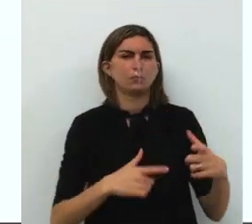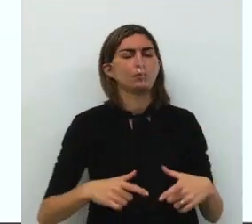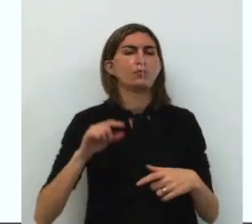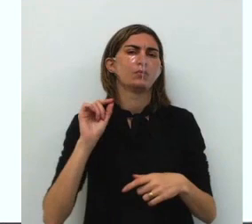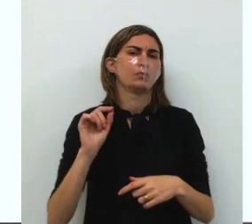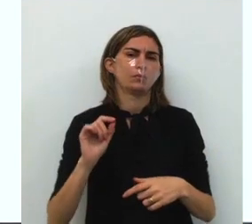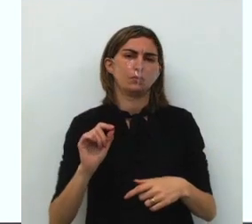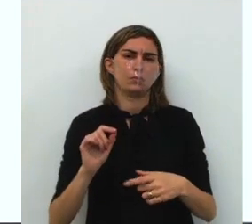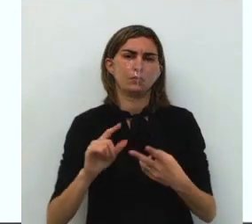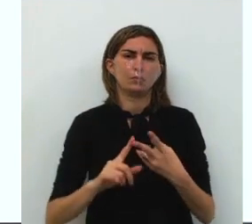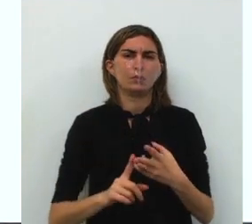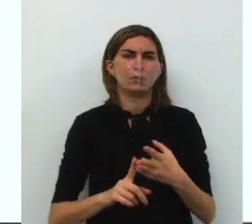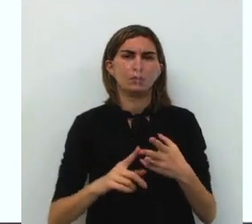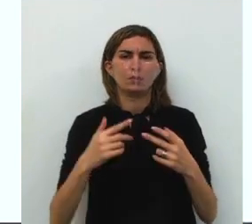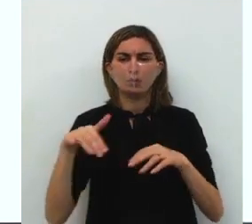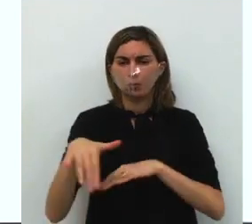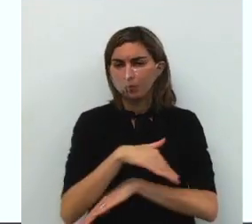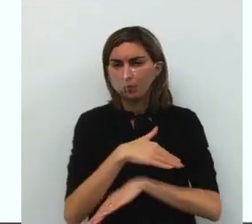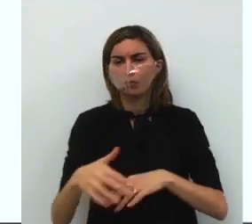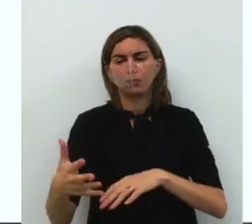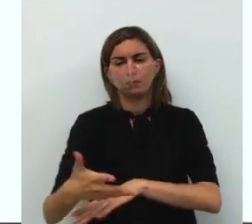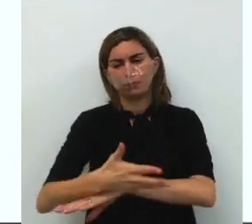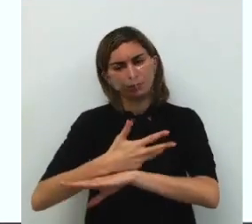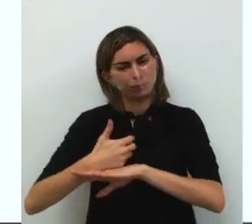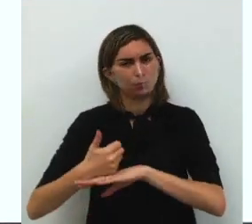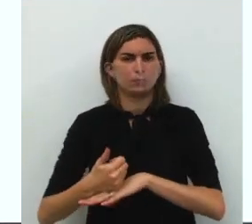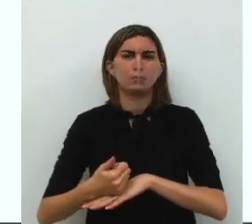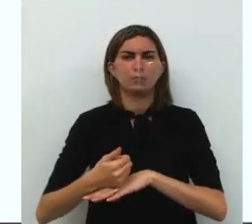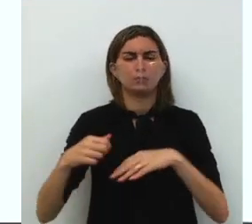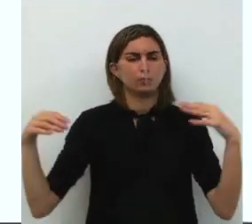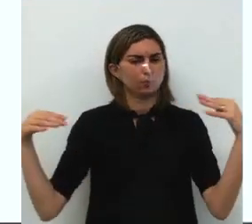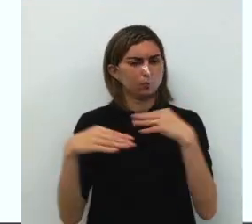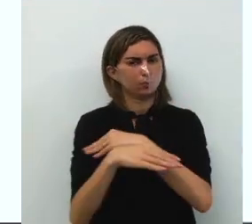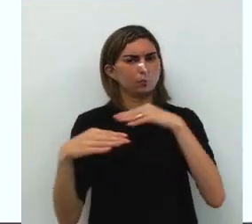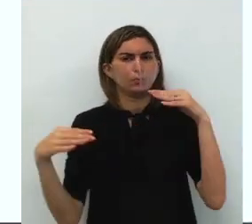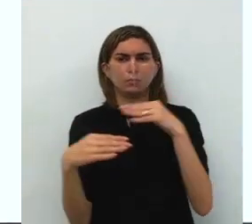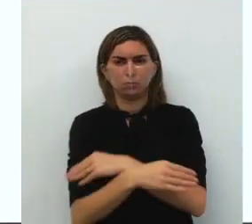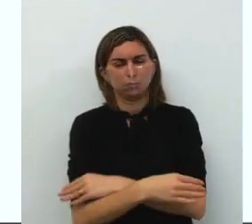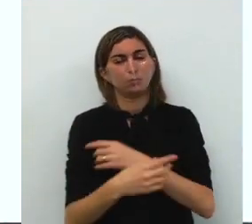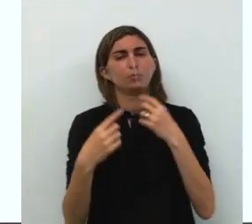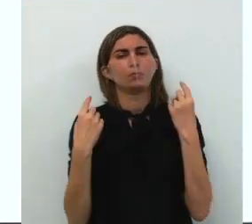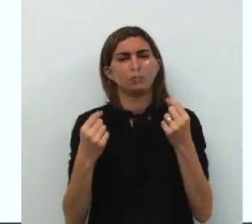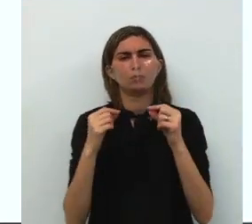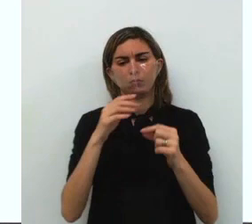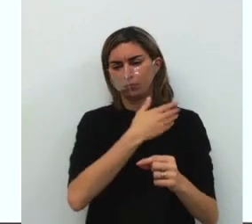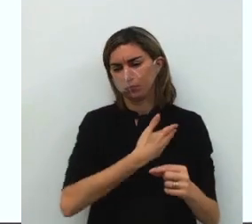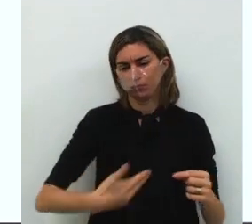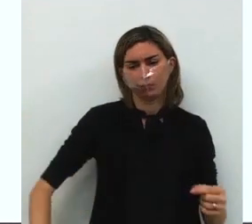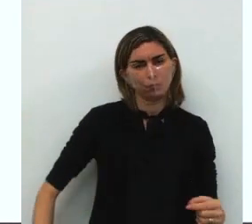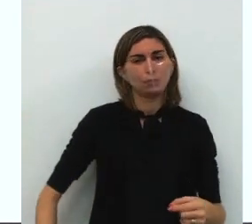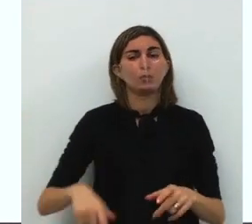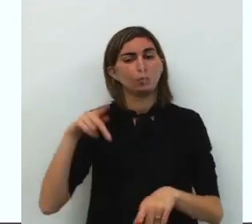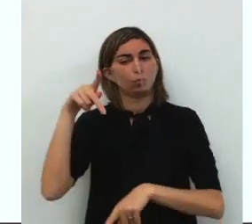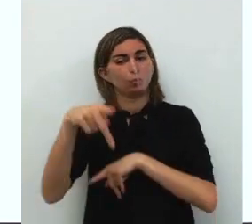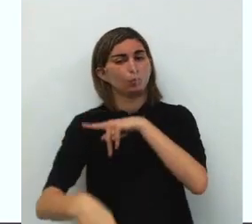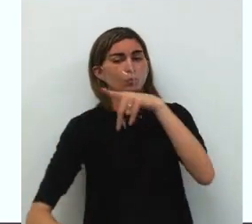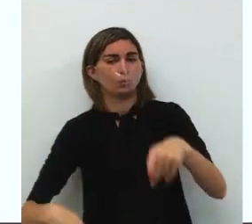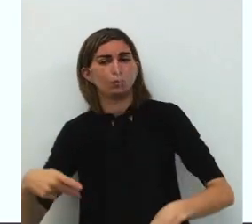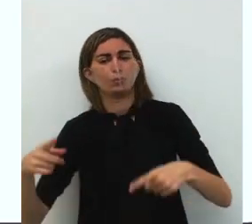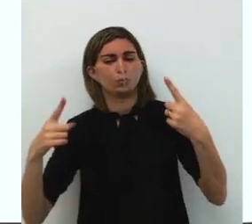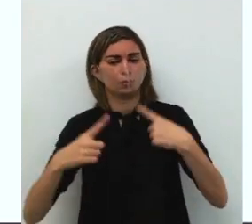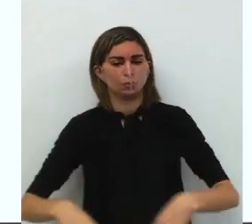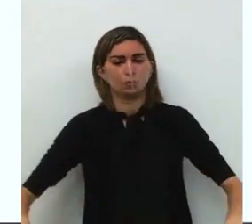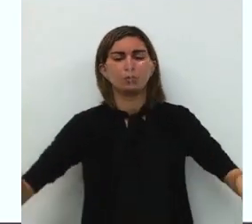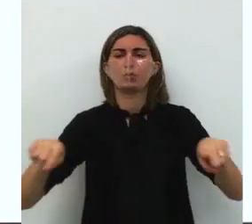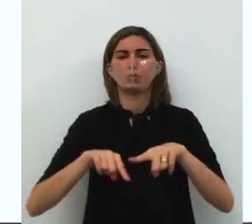logradouros, que são logradouros públicos, são as ruas, praças, avenidas. Então, o que é público é do povo, quer